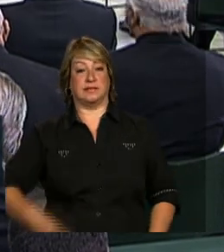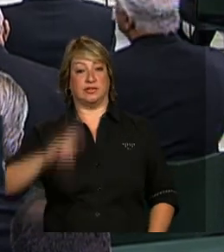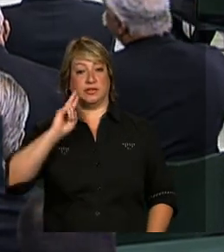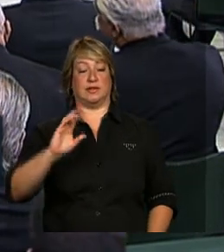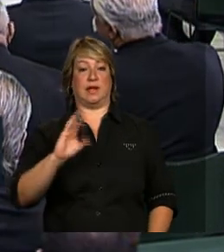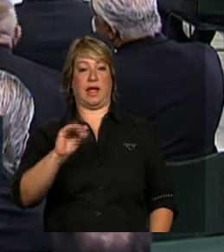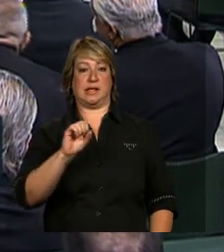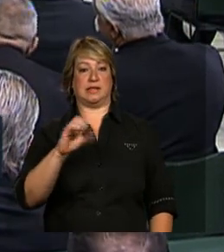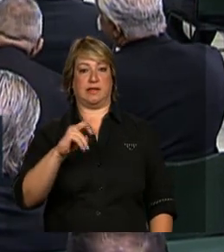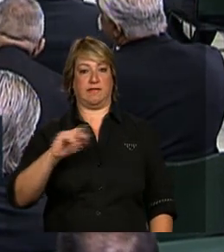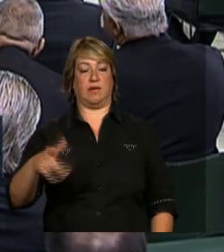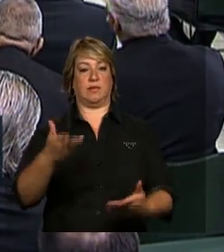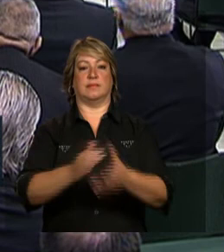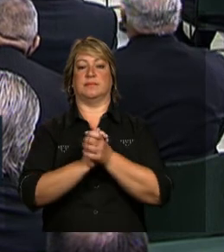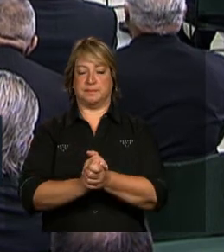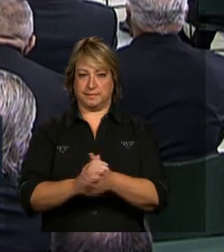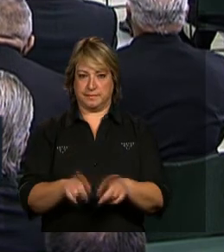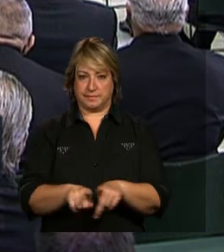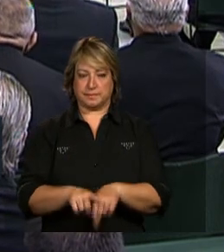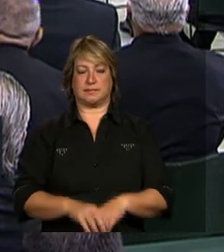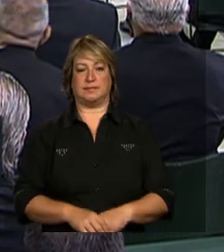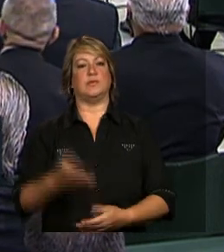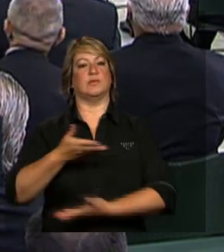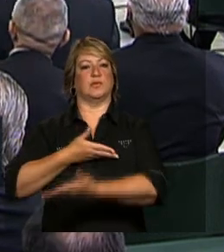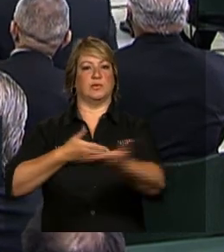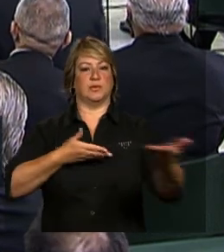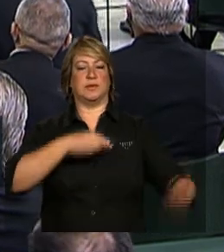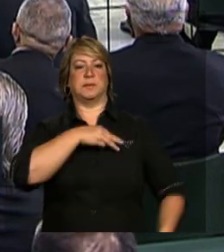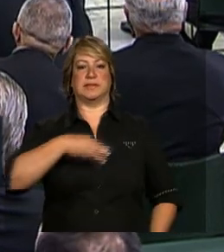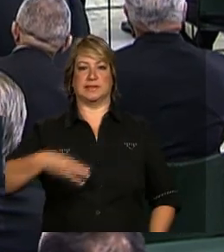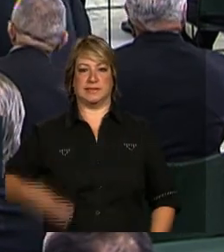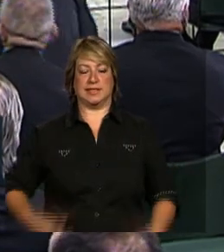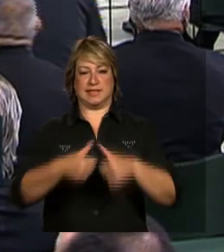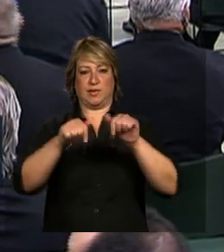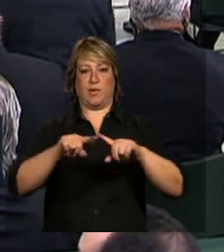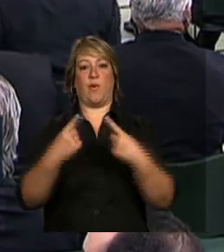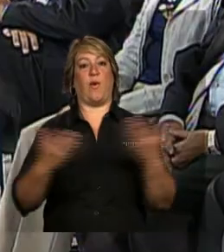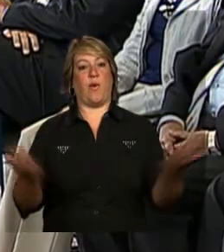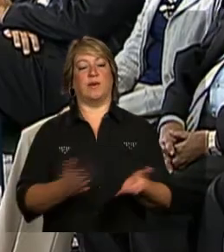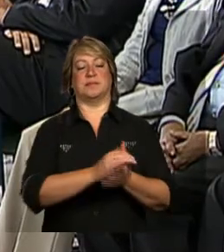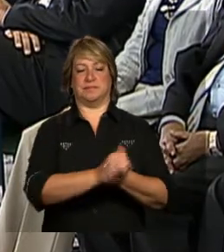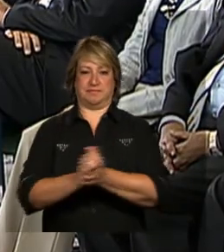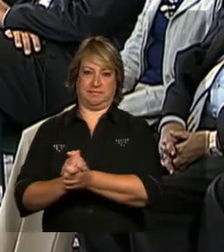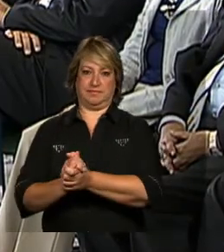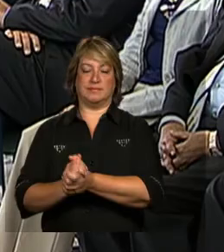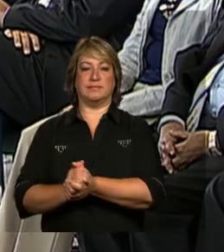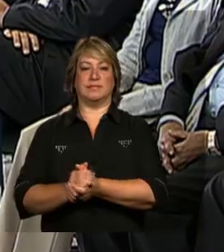casa civil Gleisi Hoffmann Olá colegas ministros aqui presença